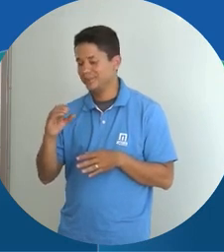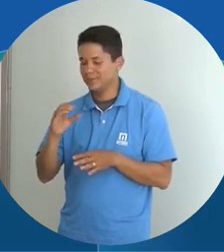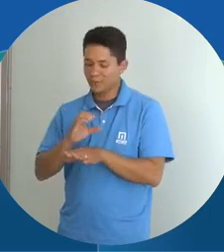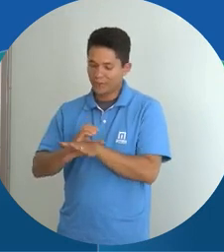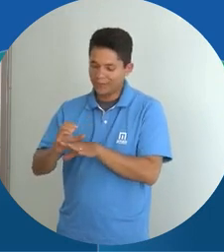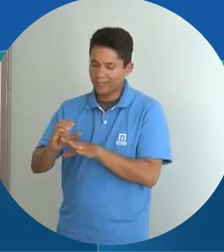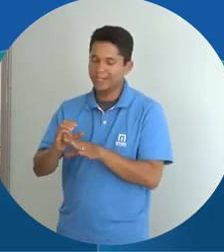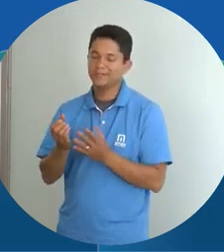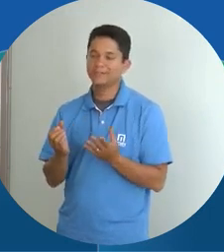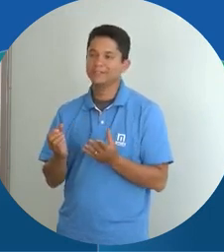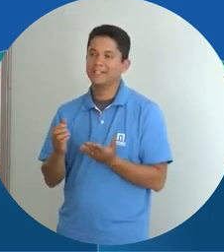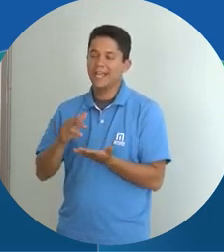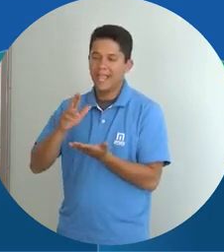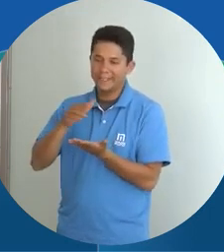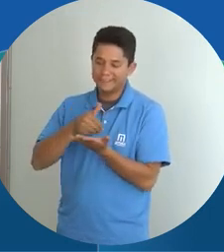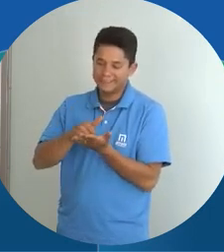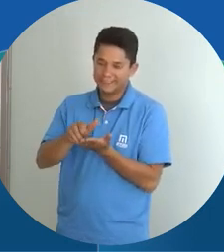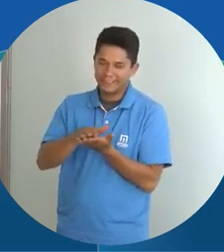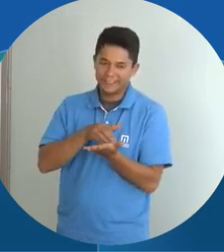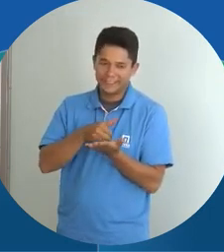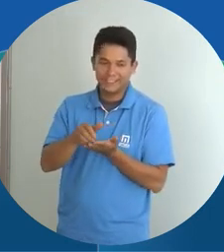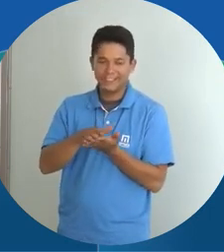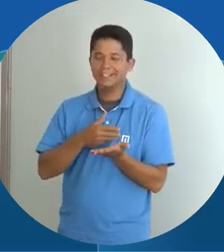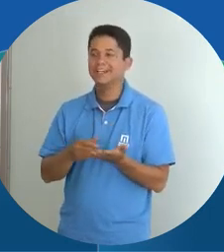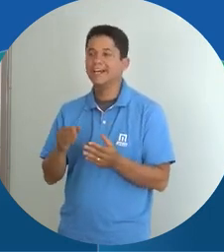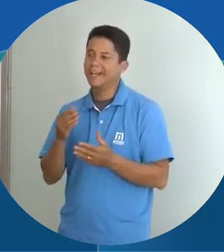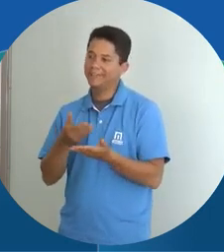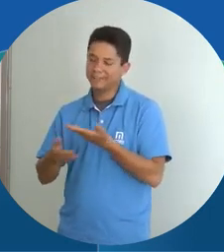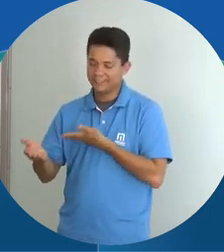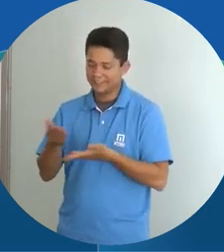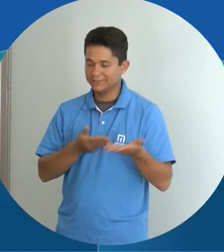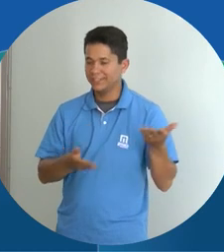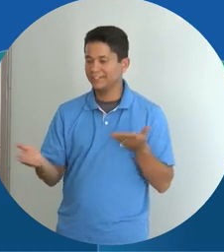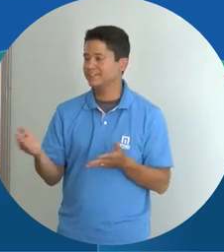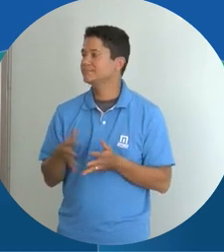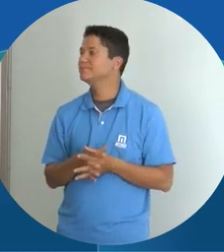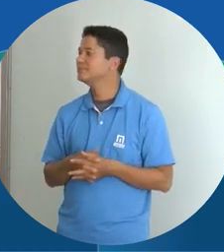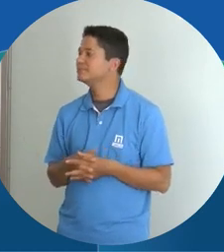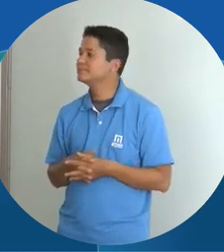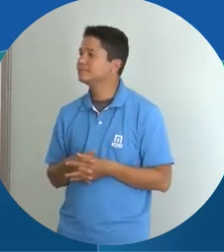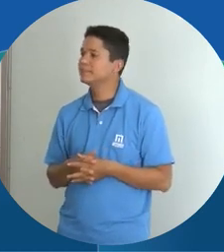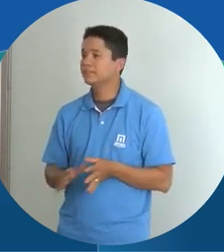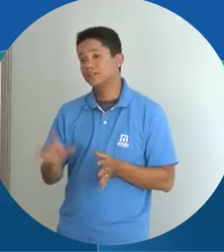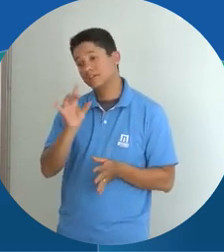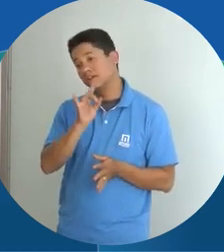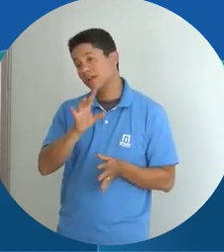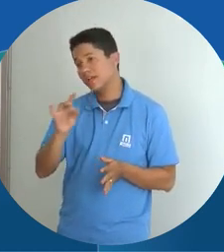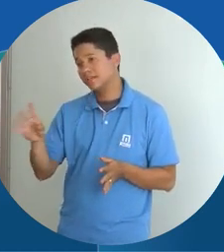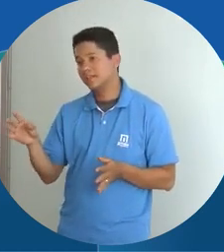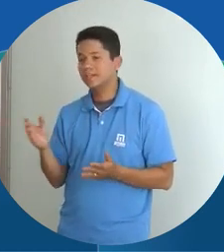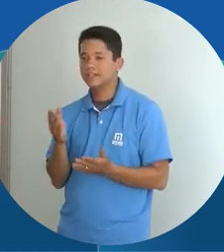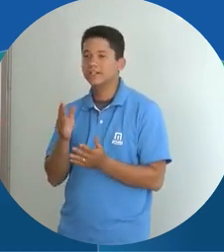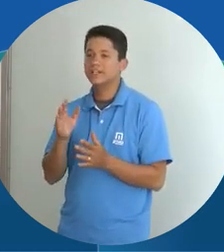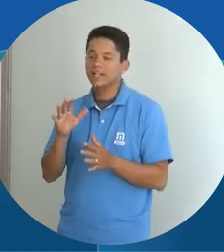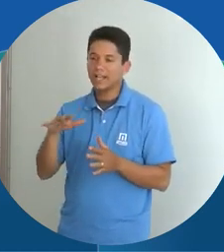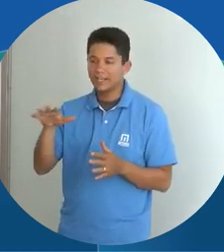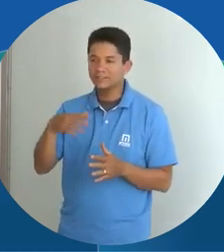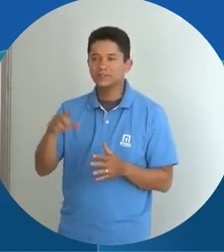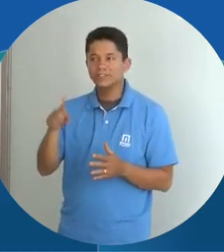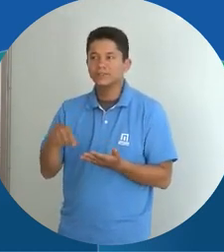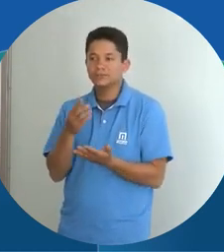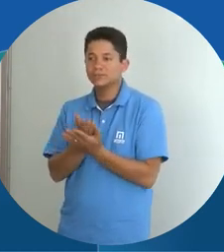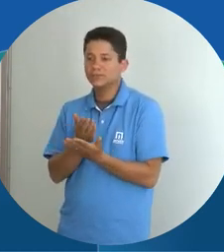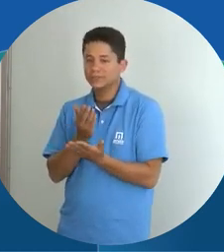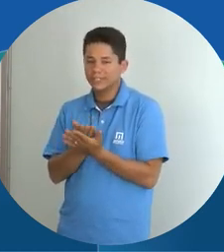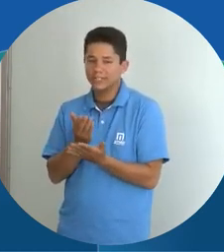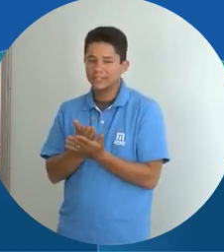epóxi, para fazer essa transferência. Aí cada caso é estudado para ver se a estaca